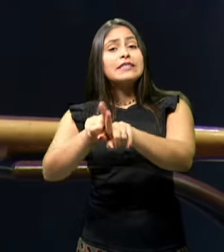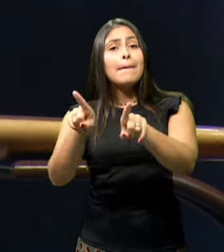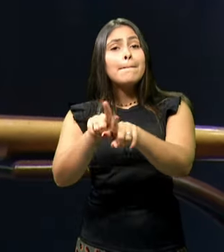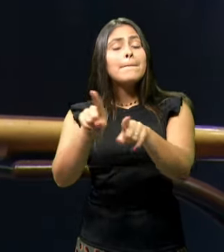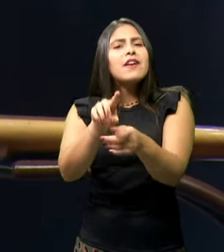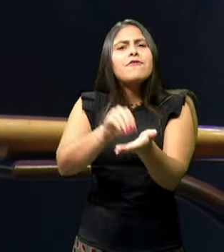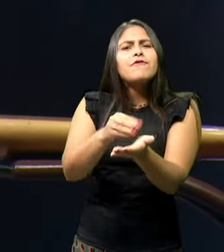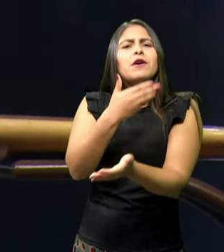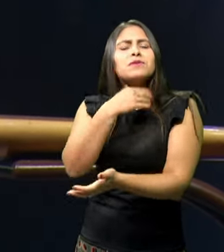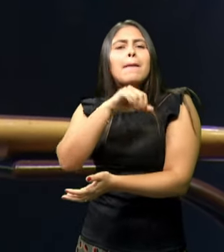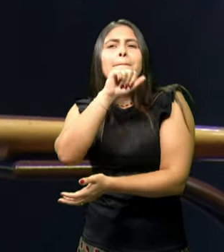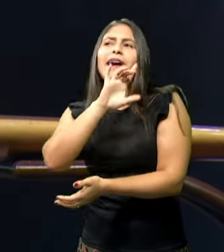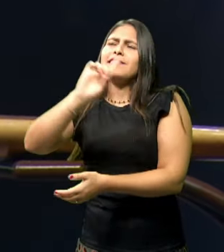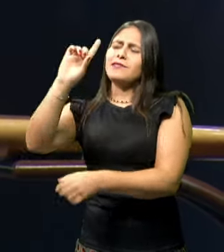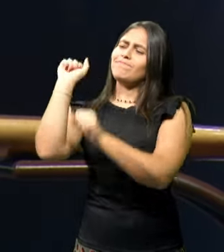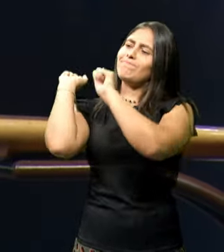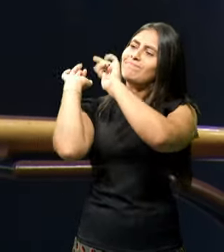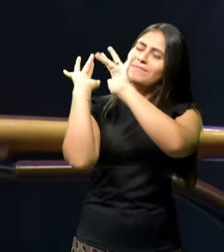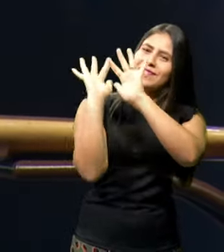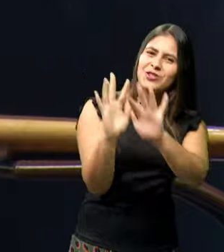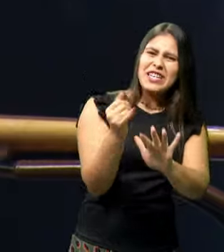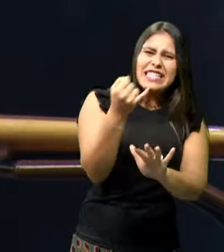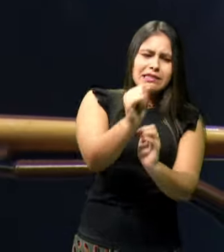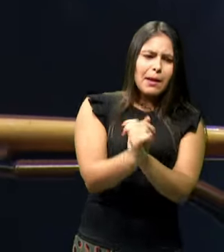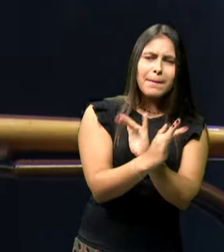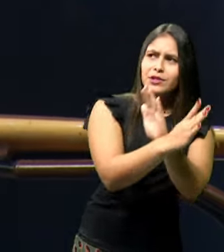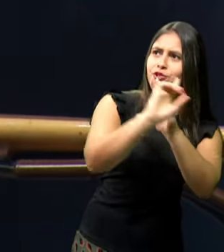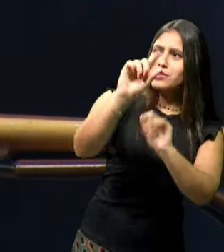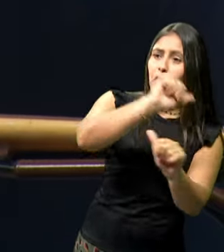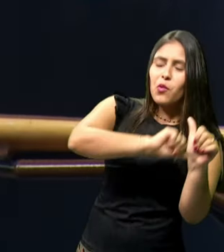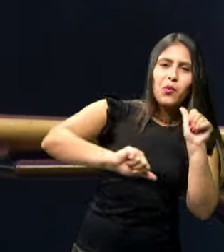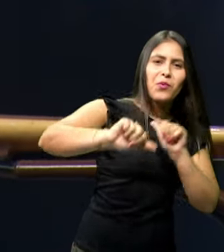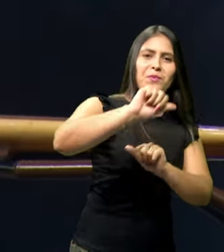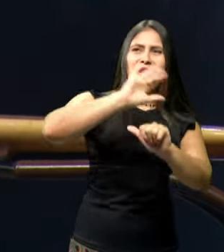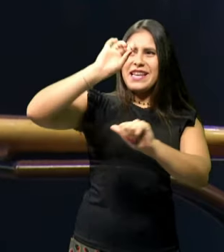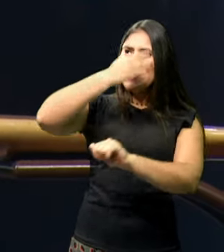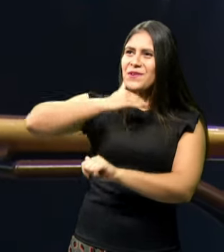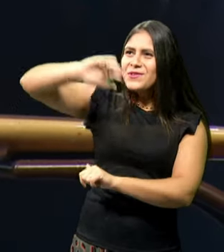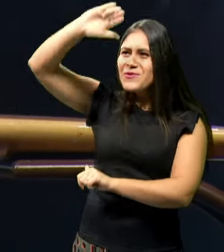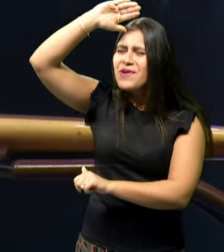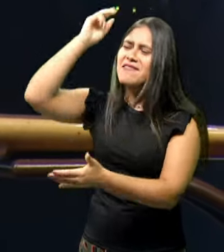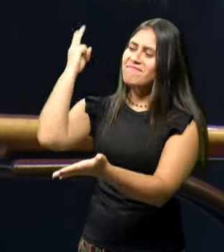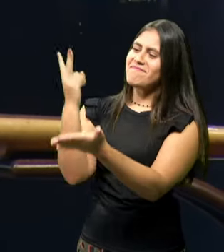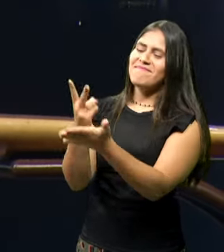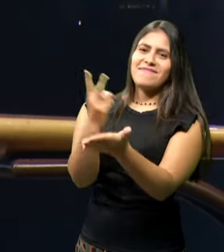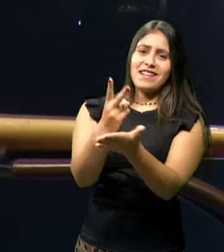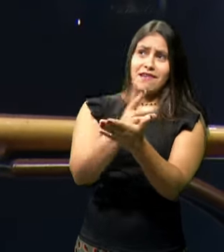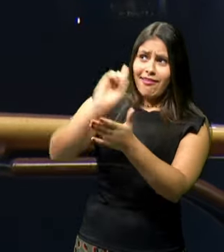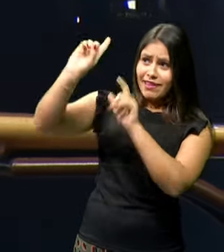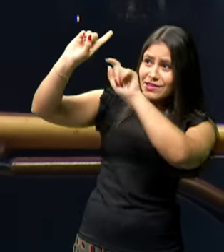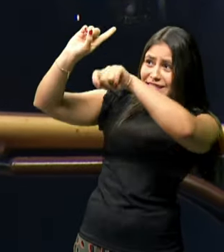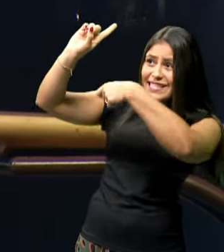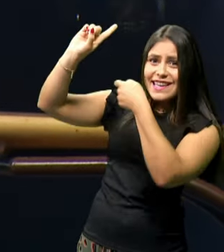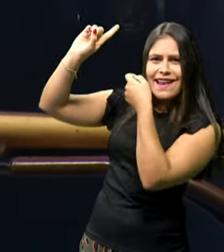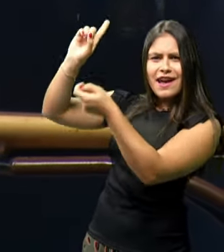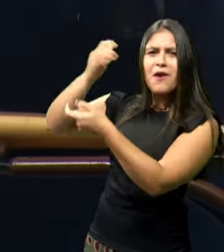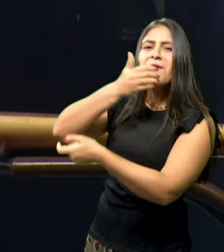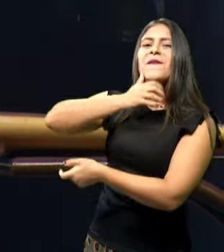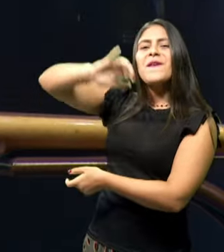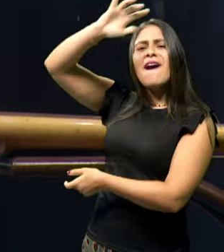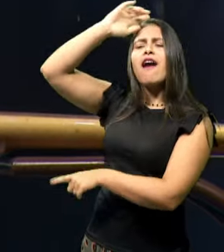transtorna o caminho dos ímpios. O Senhor reina para sempre, o teu Deus, ó Sião, reina